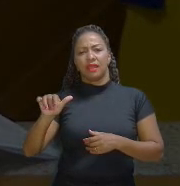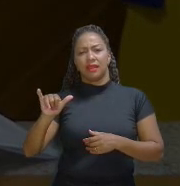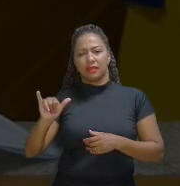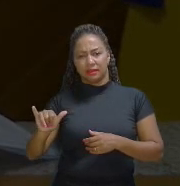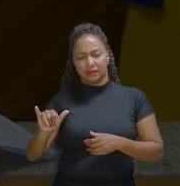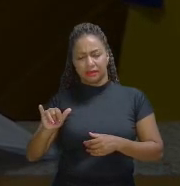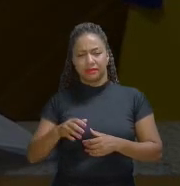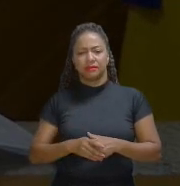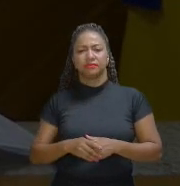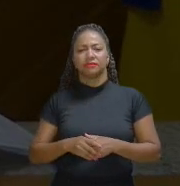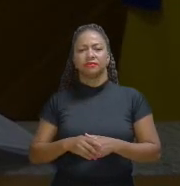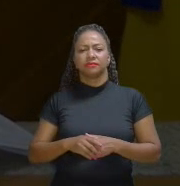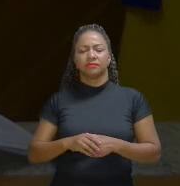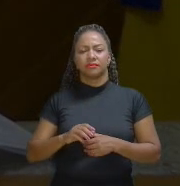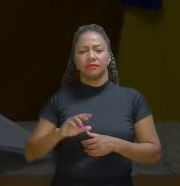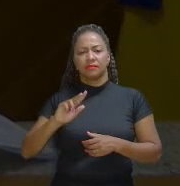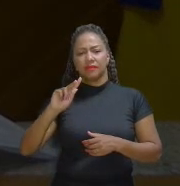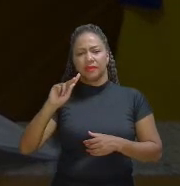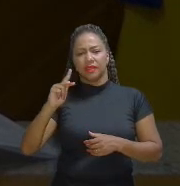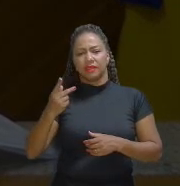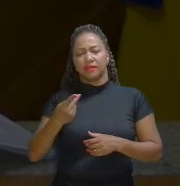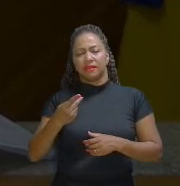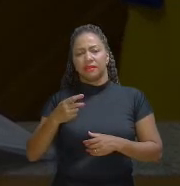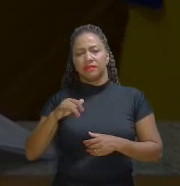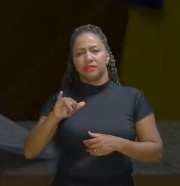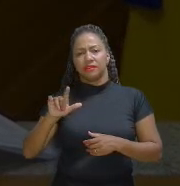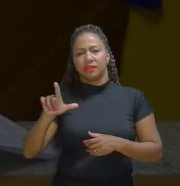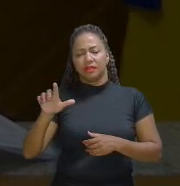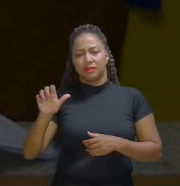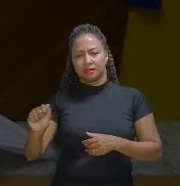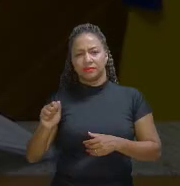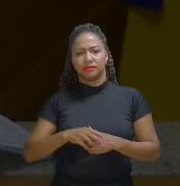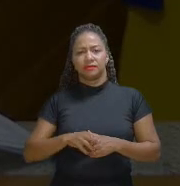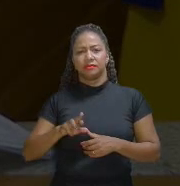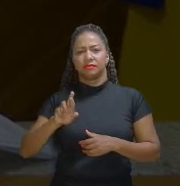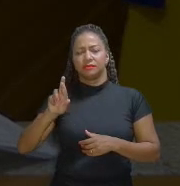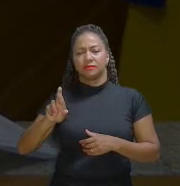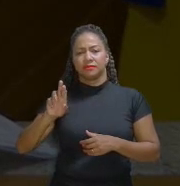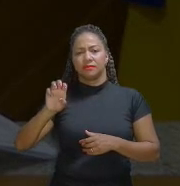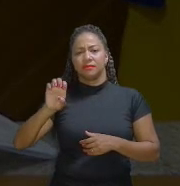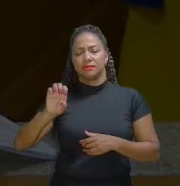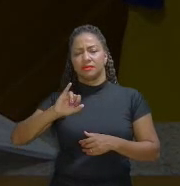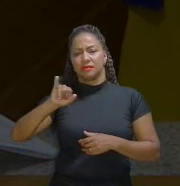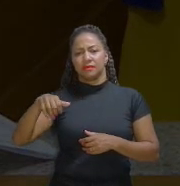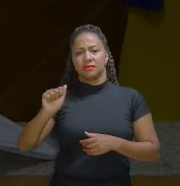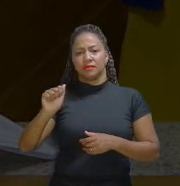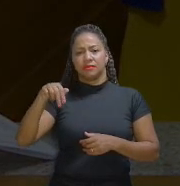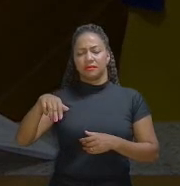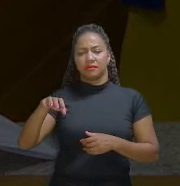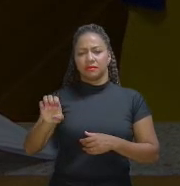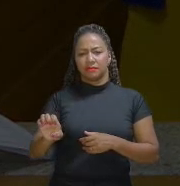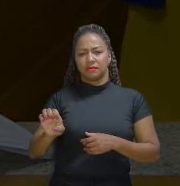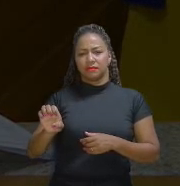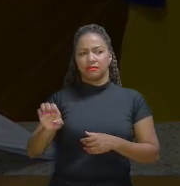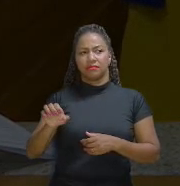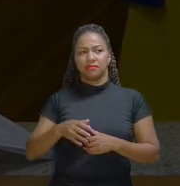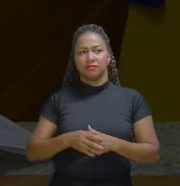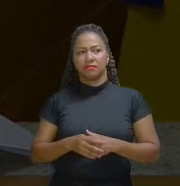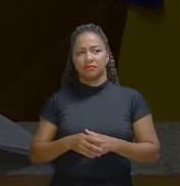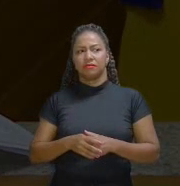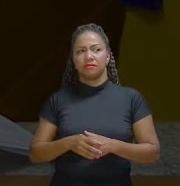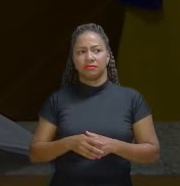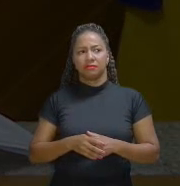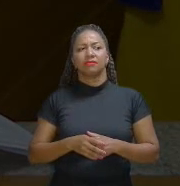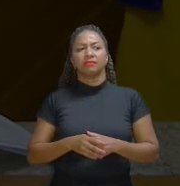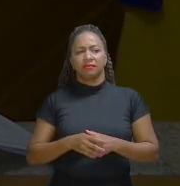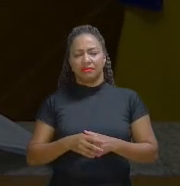Isaacson, Sheila Serra dos Santos Mira e Rejane do Socorro Assunção Isaacson. O relator